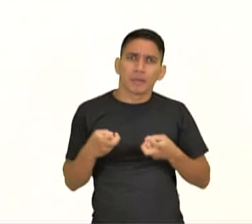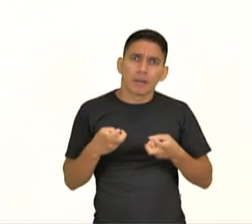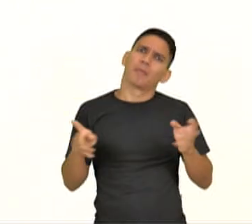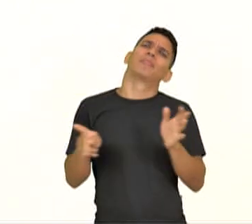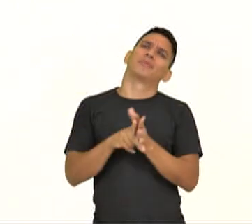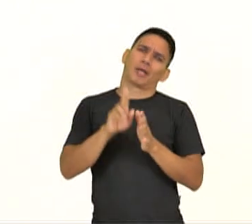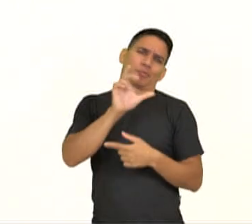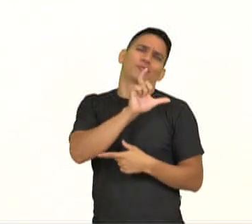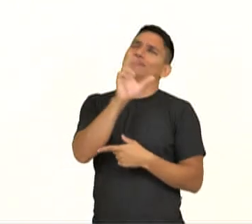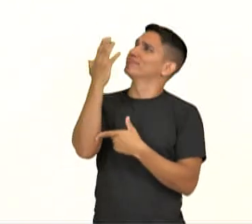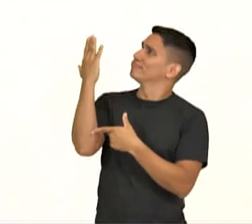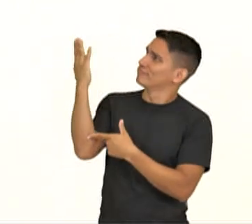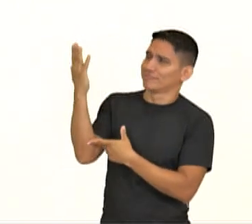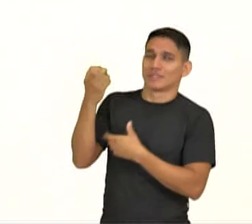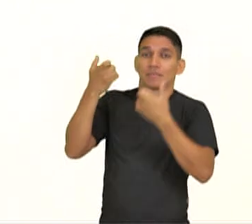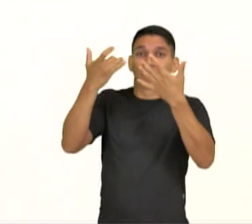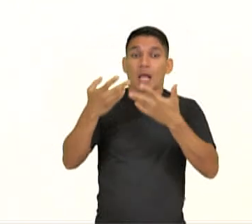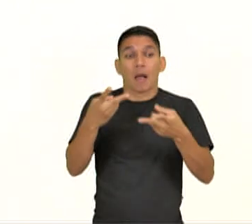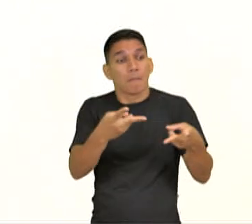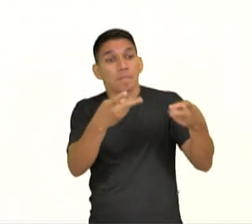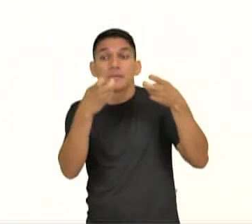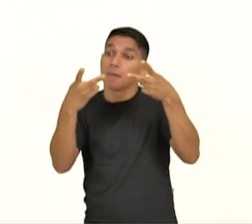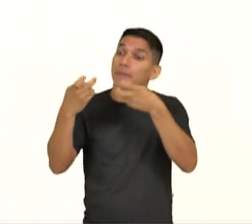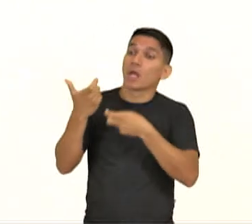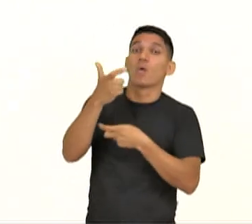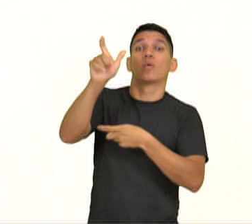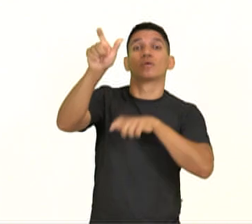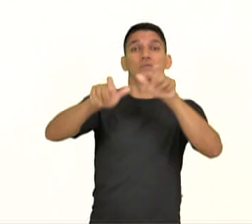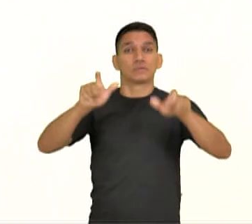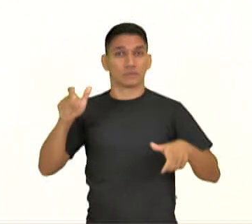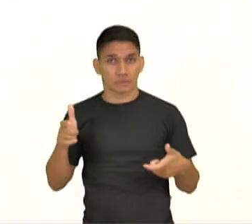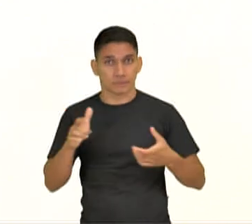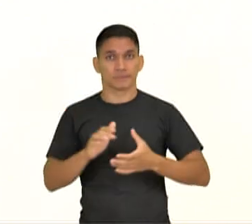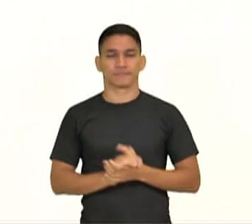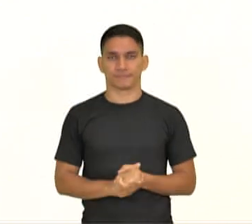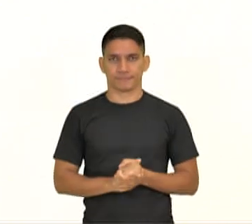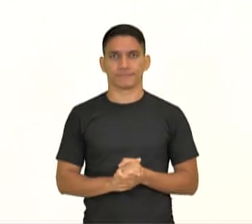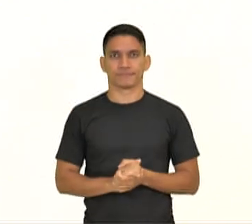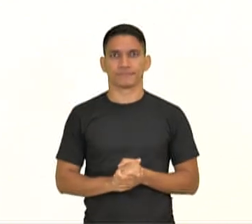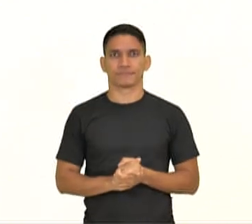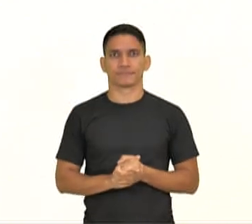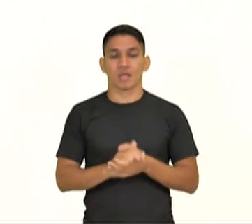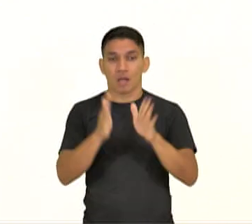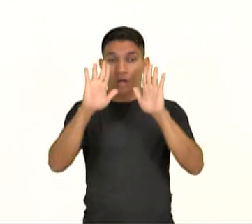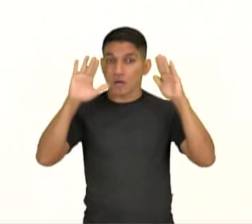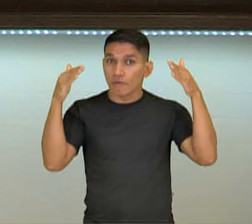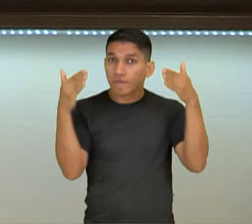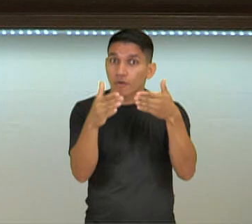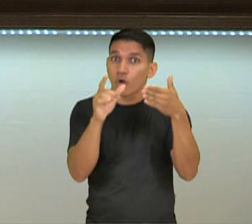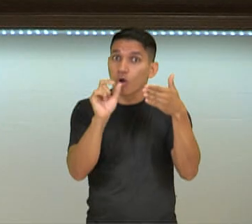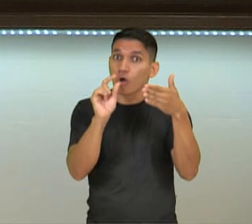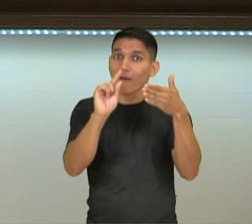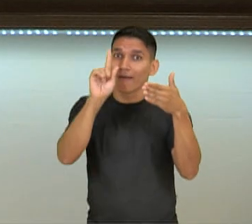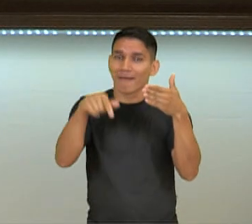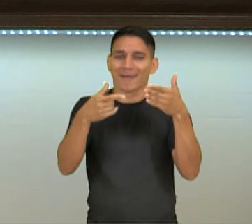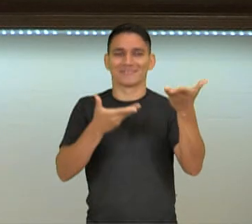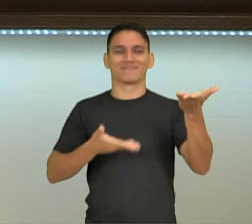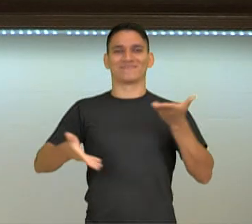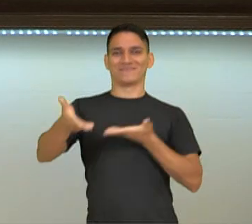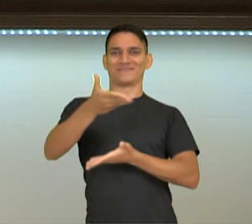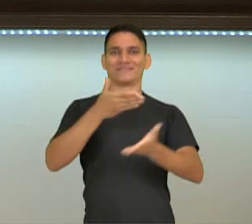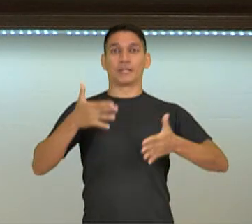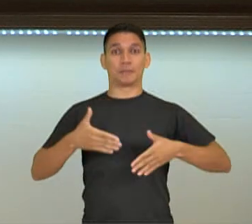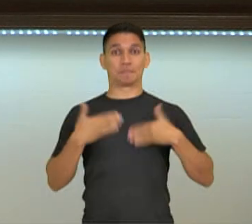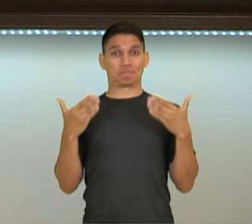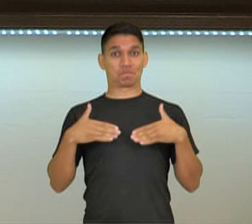de se perceber para perceber o outro, tá? Ele está focado no entretenimento.